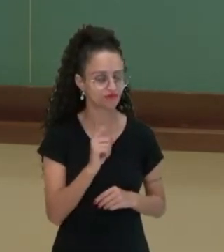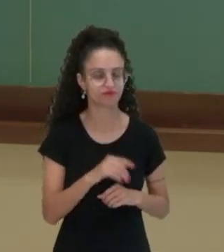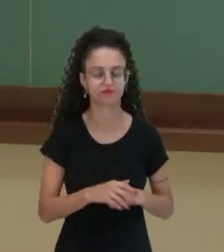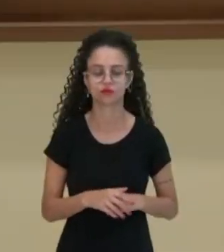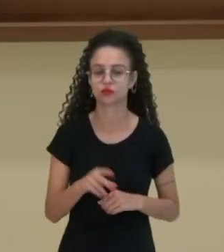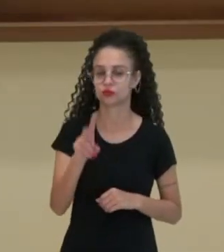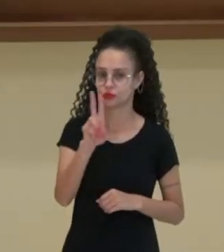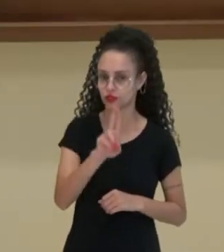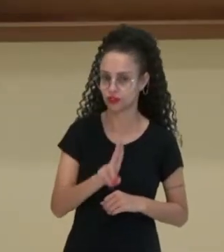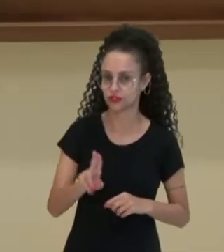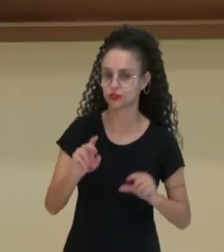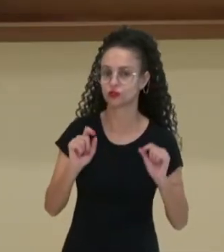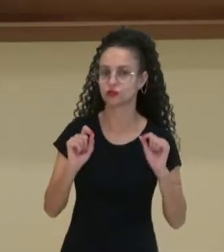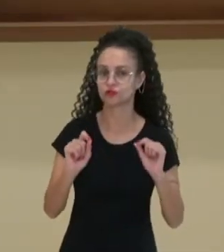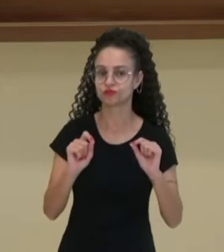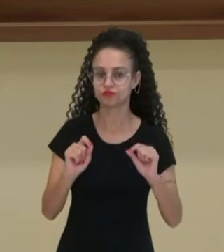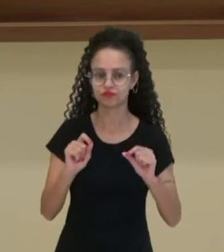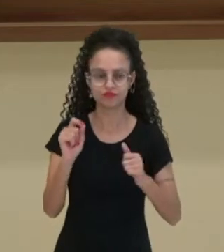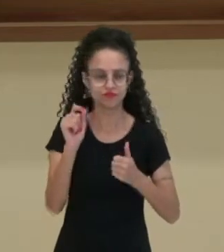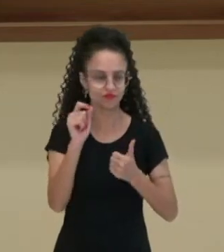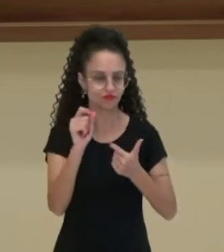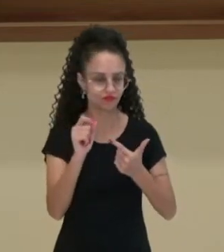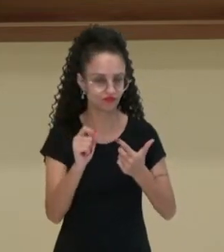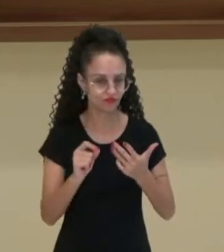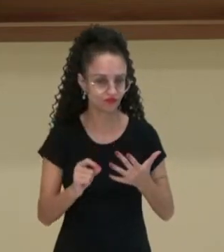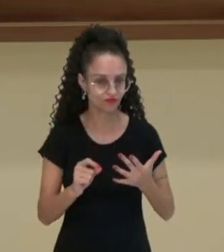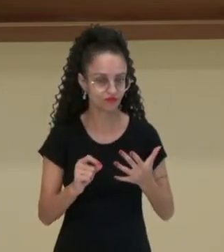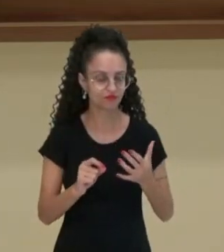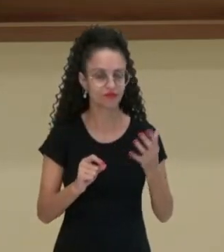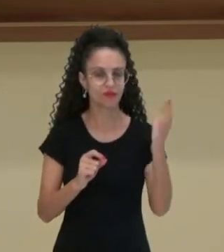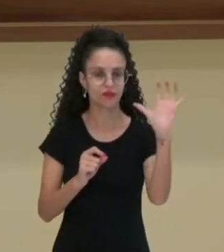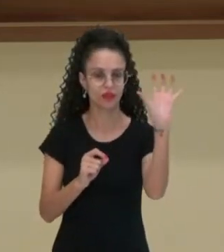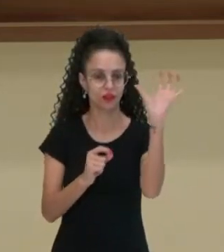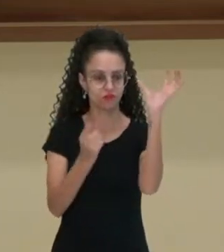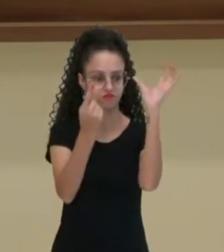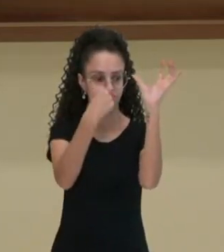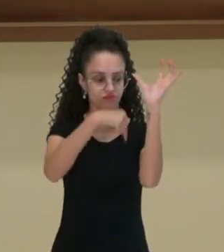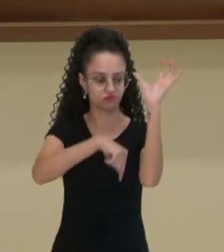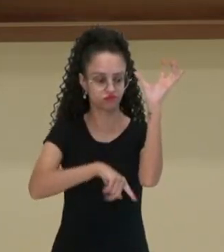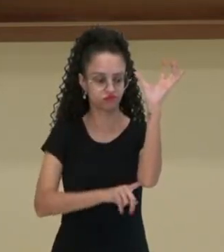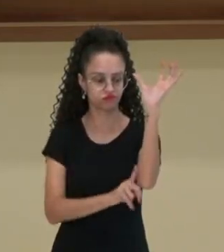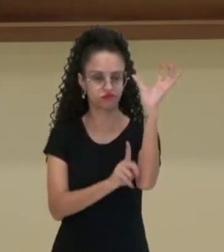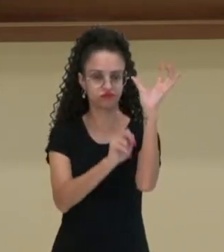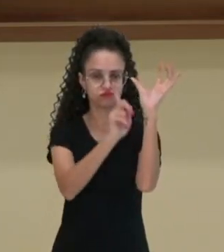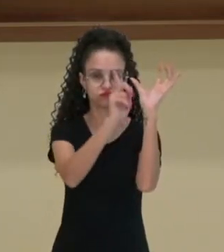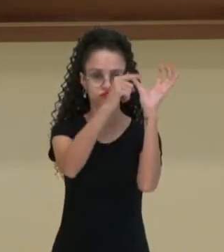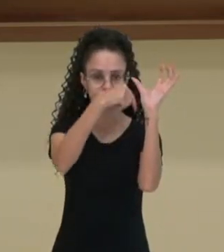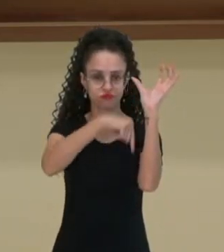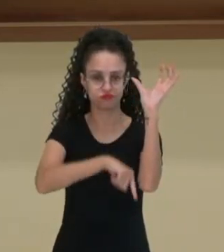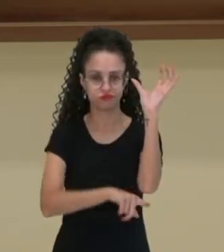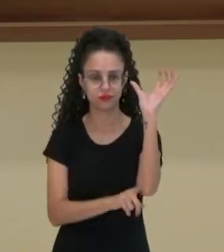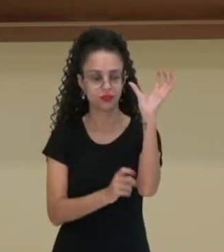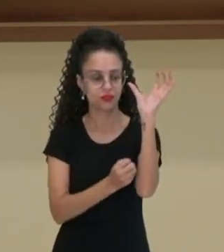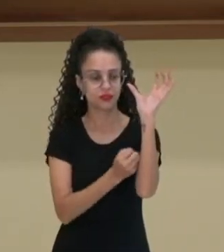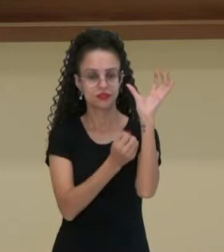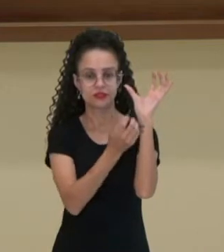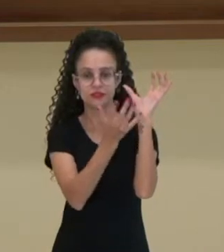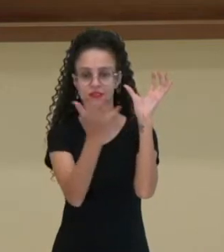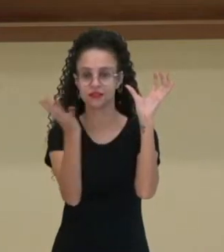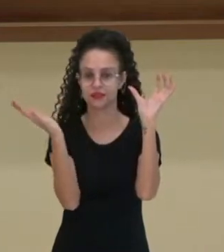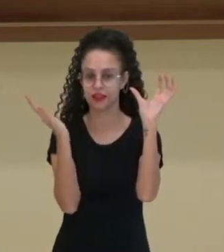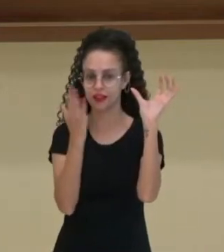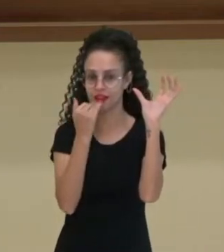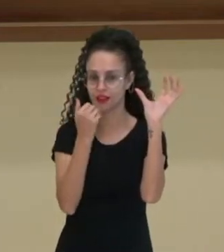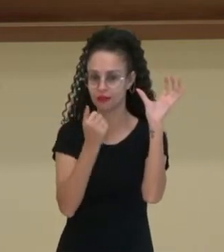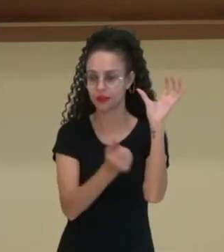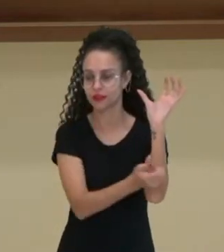utiliza de tudo isso para se alimentar e também para gerar, fornecer alimento